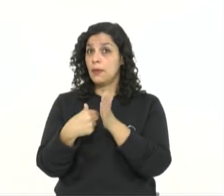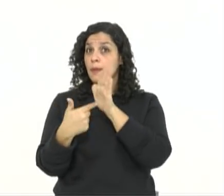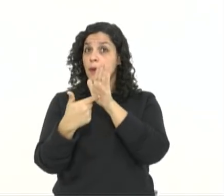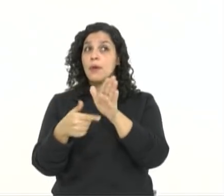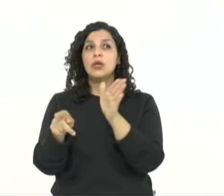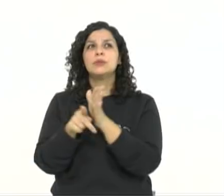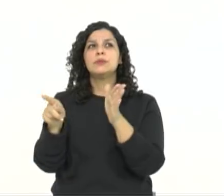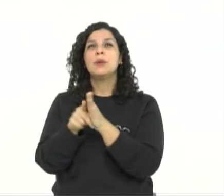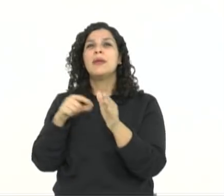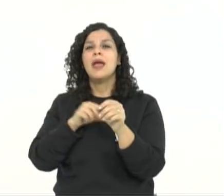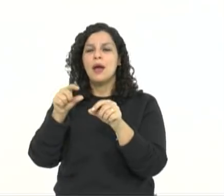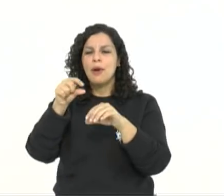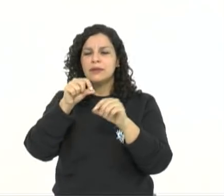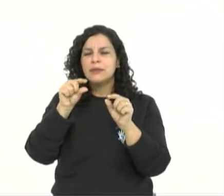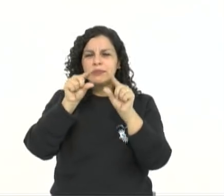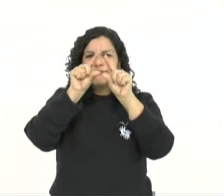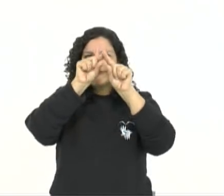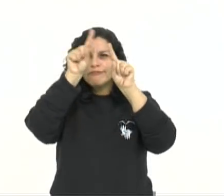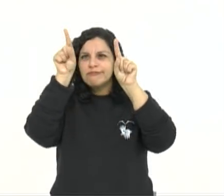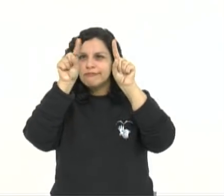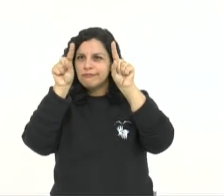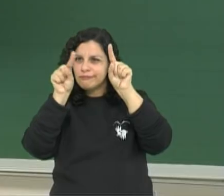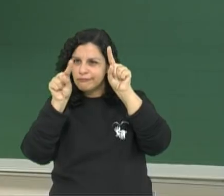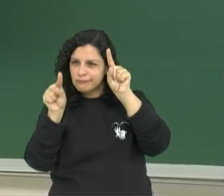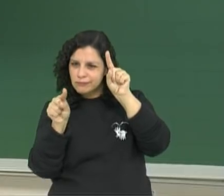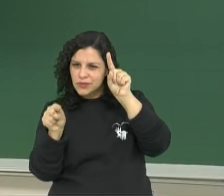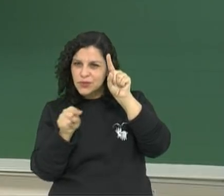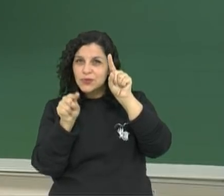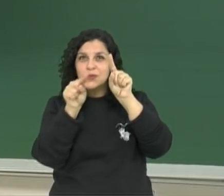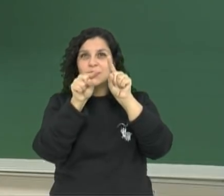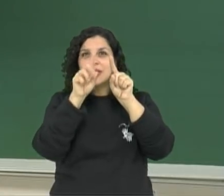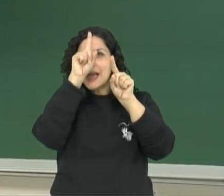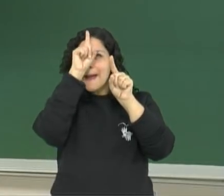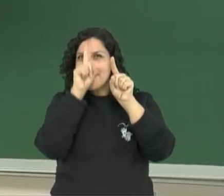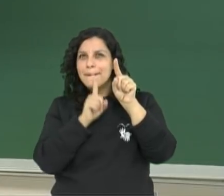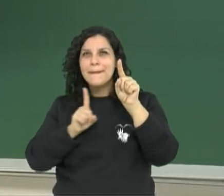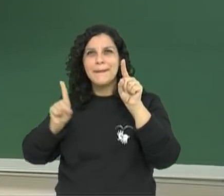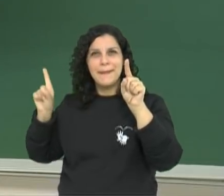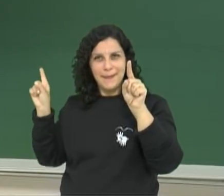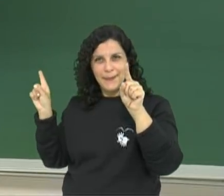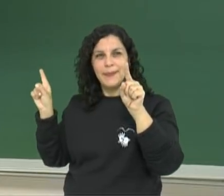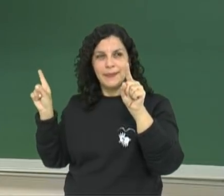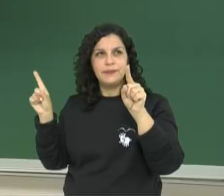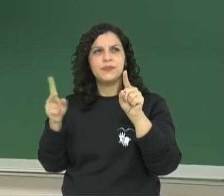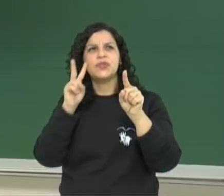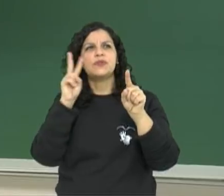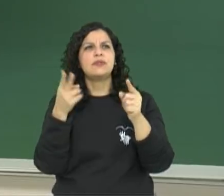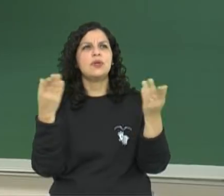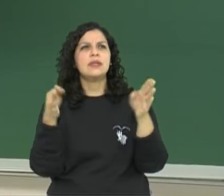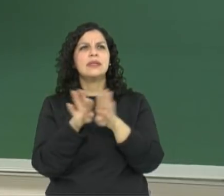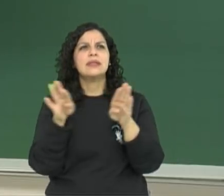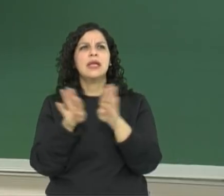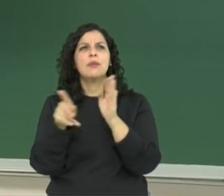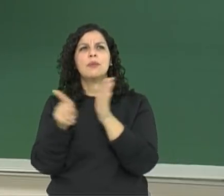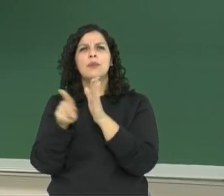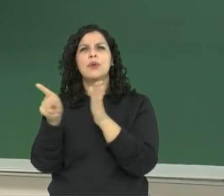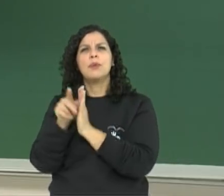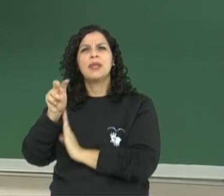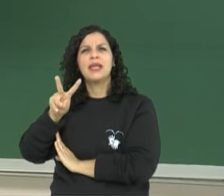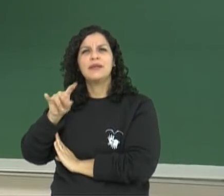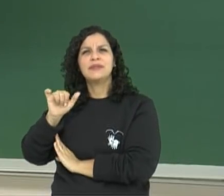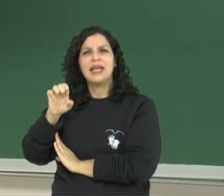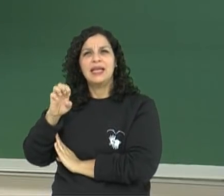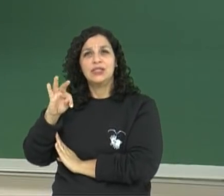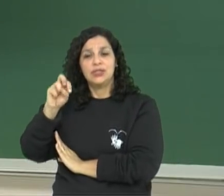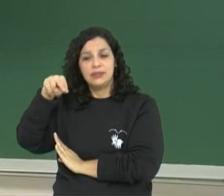da península da Tailândia, esse país todo amarelo aqui, né? Então, vocês podem ver aqui, nós temos o Vietnã,